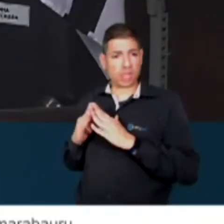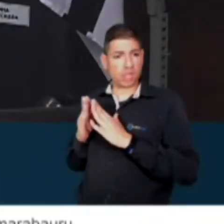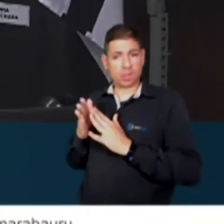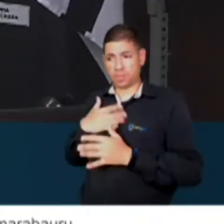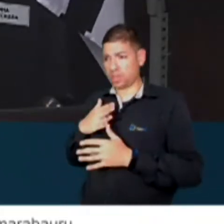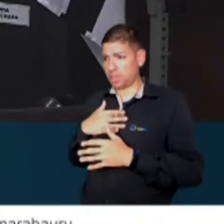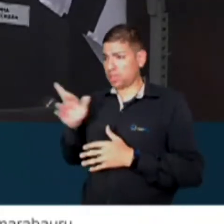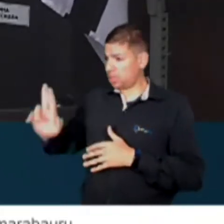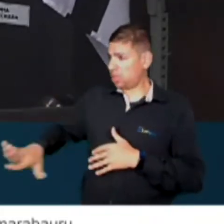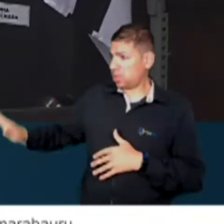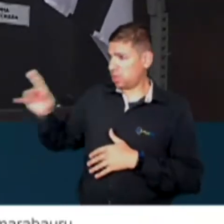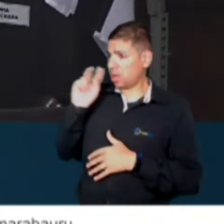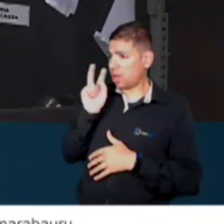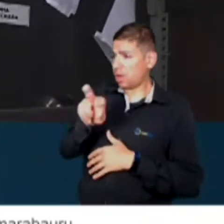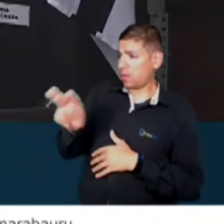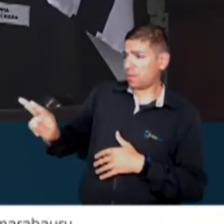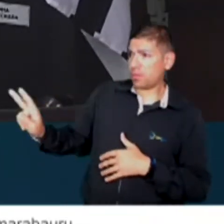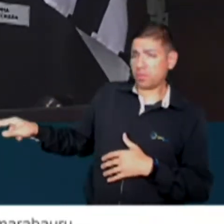Olha a região norte,